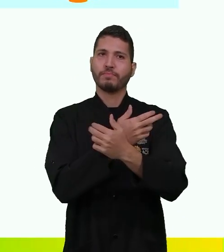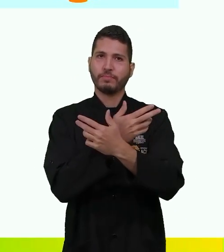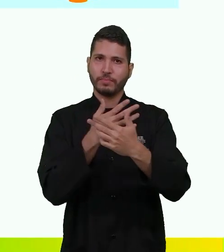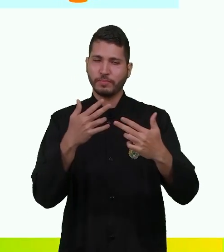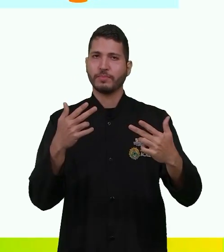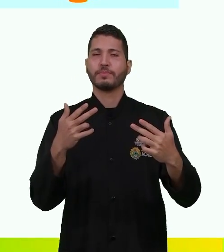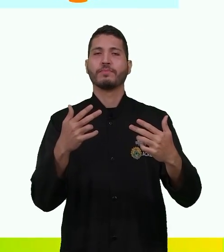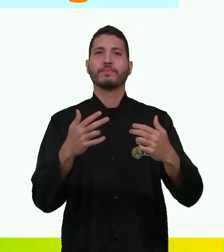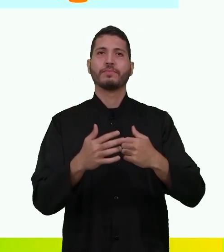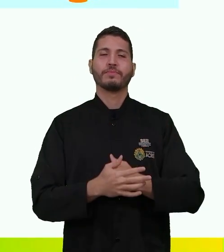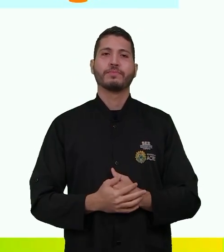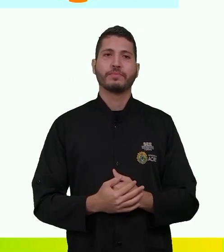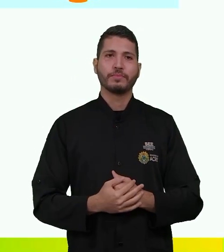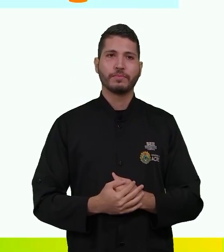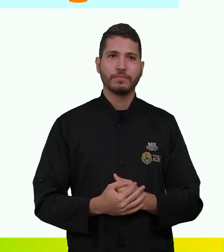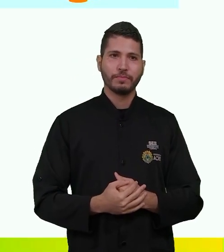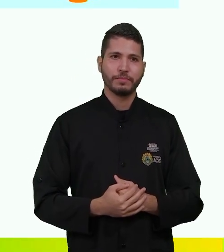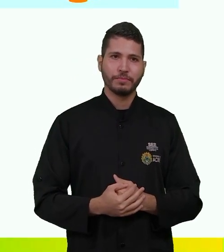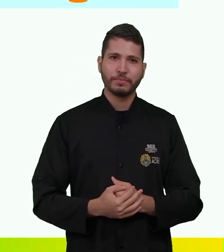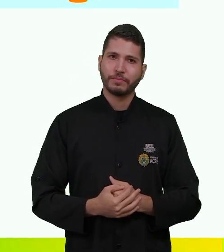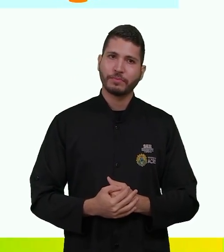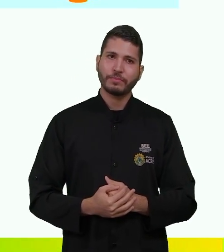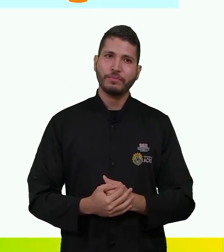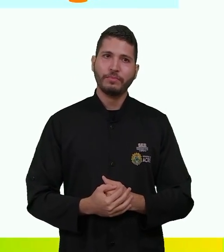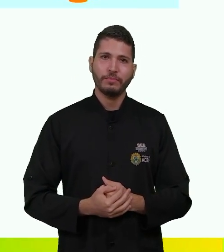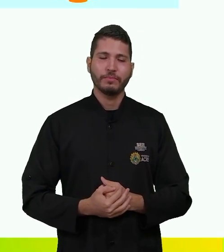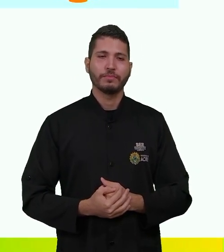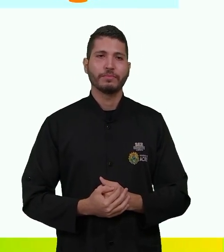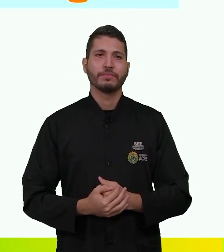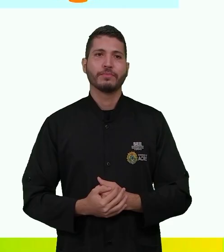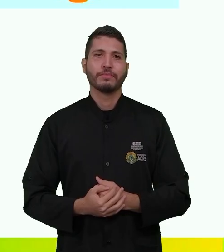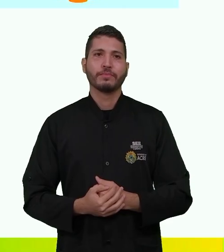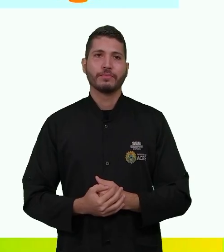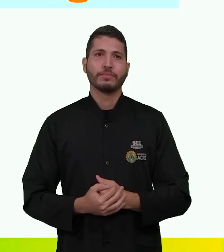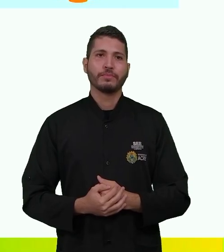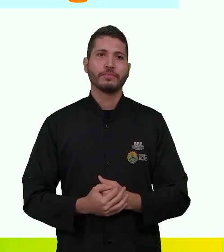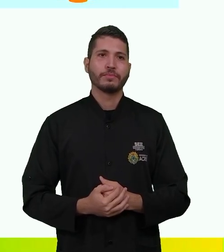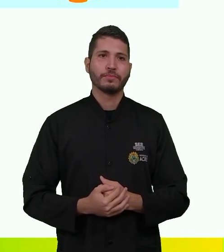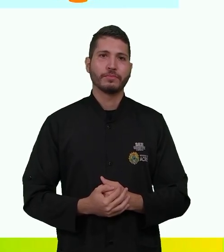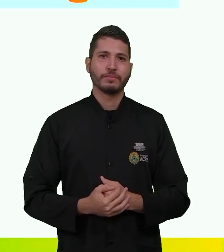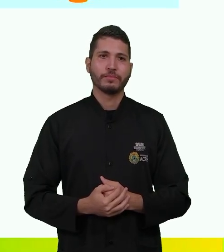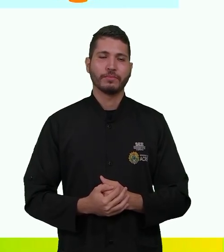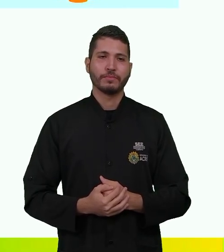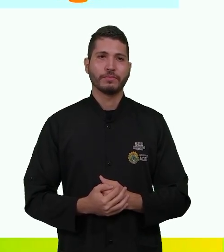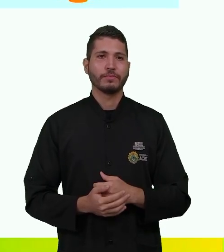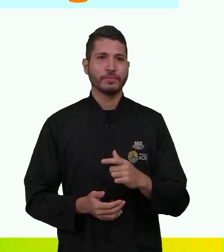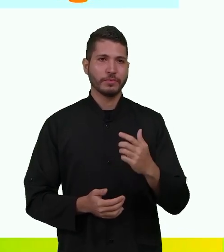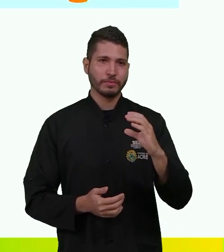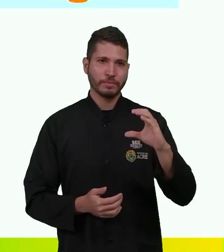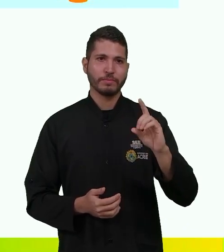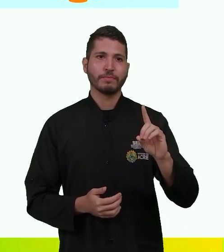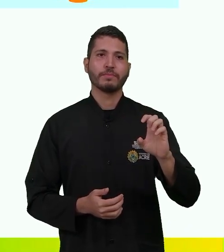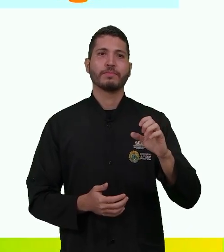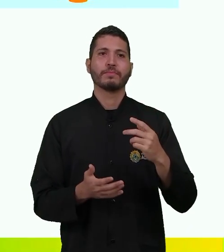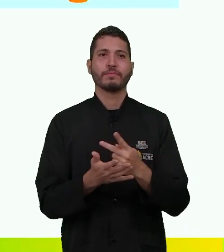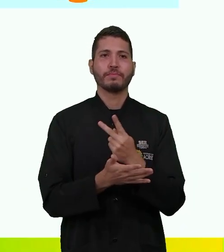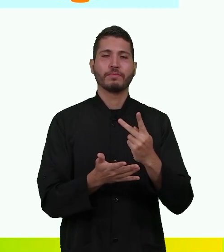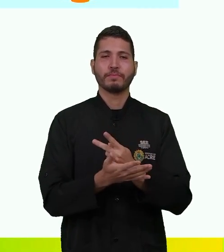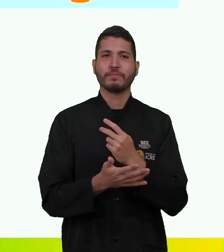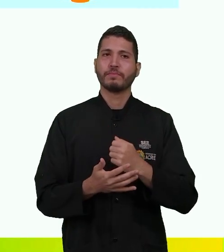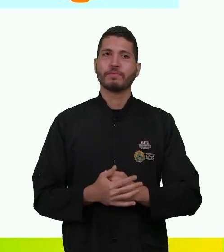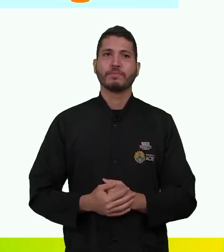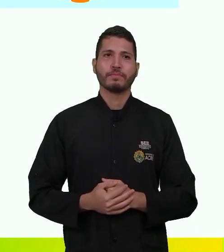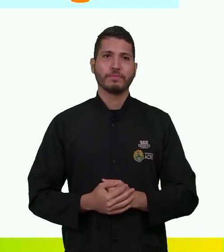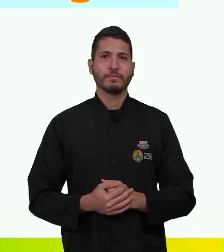outras eu não vou nem ler, para a gente não perder tempo, né? A nossa aula já está acabando. E estão equivocadas. A número 1 é a letra